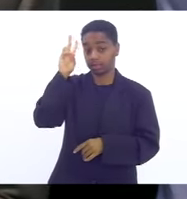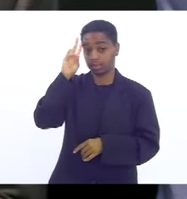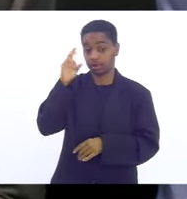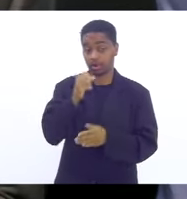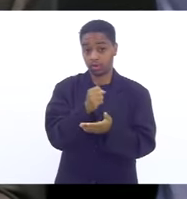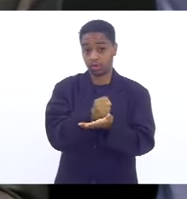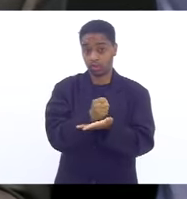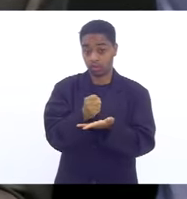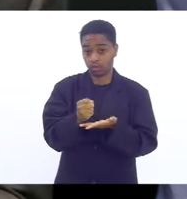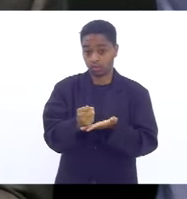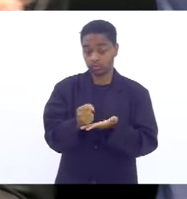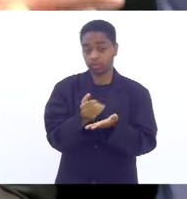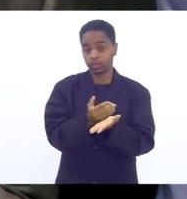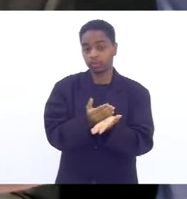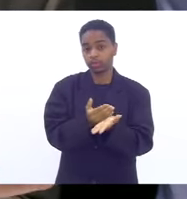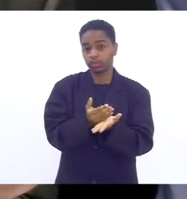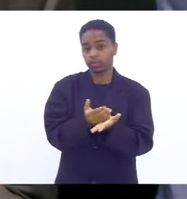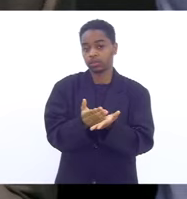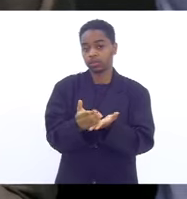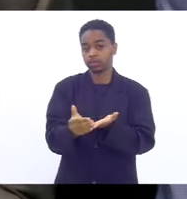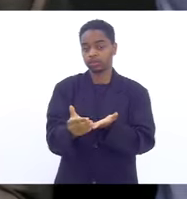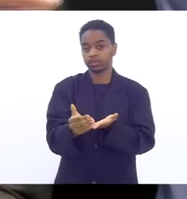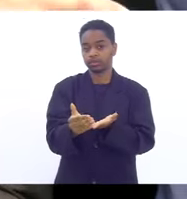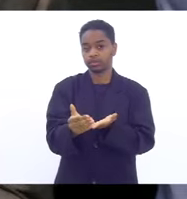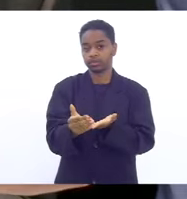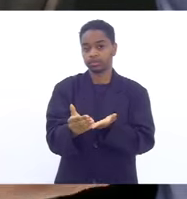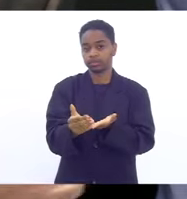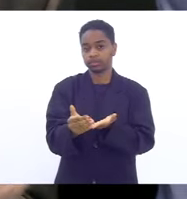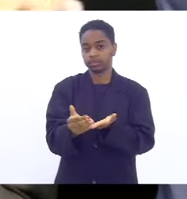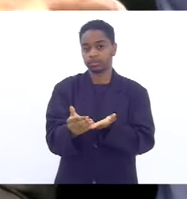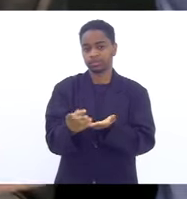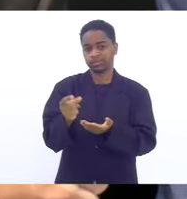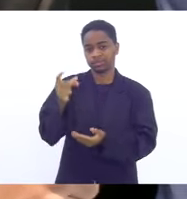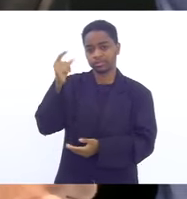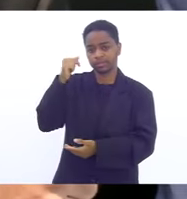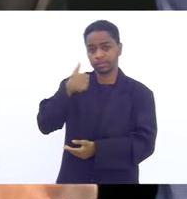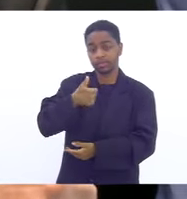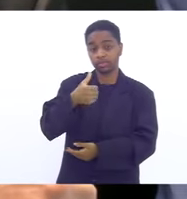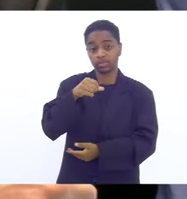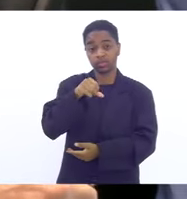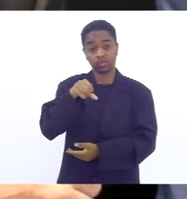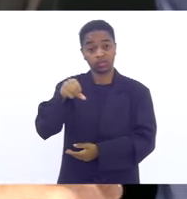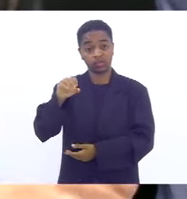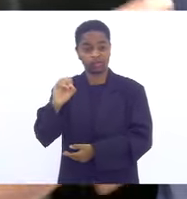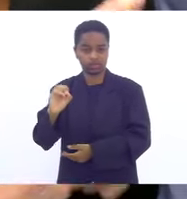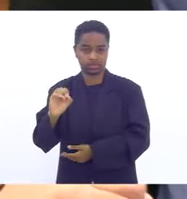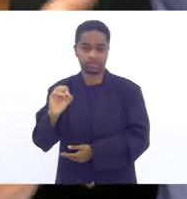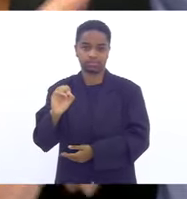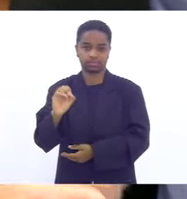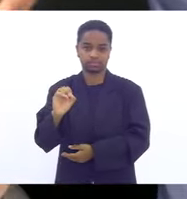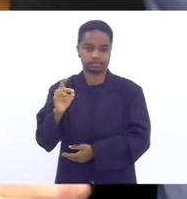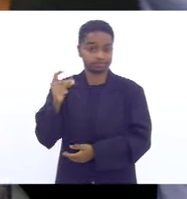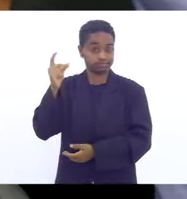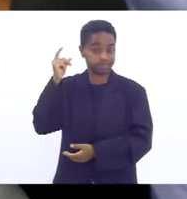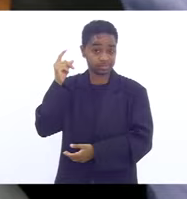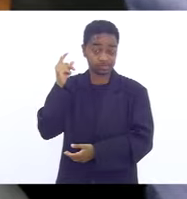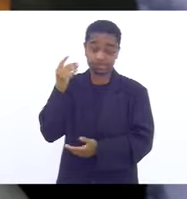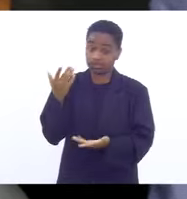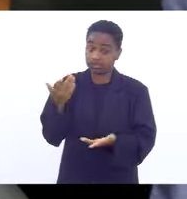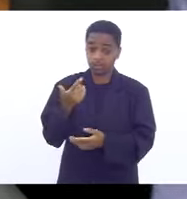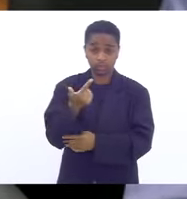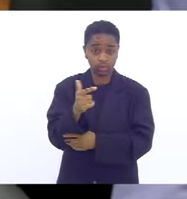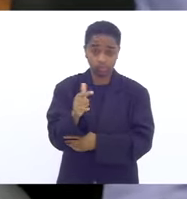concessão, iniciou-se lá nos idos, no início de 90, onde também não